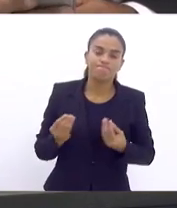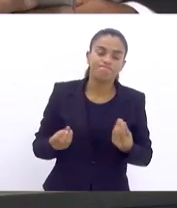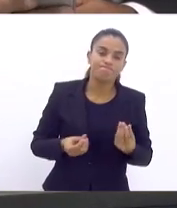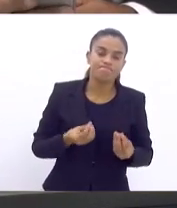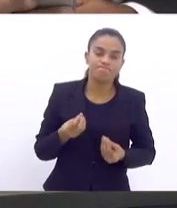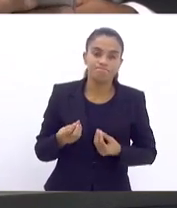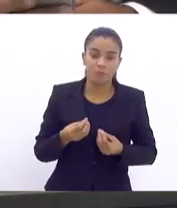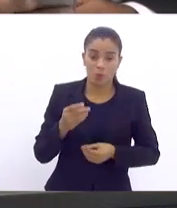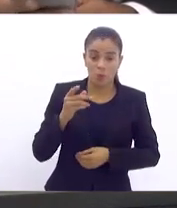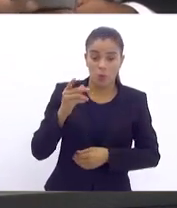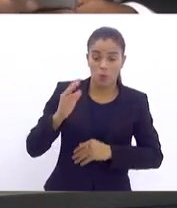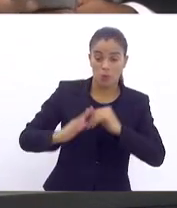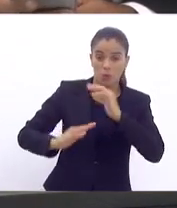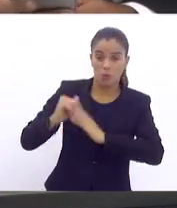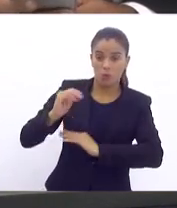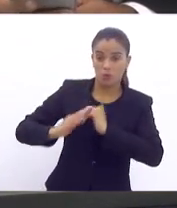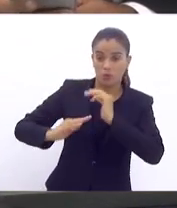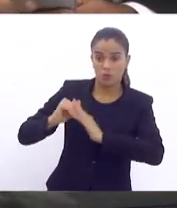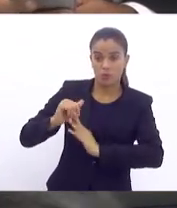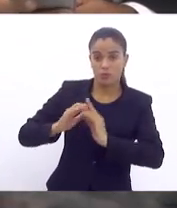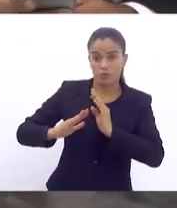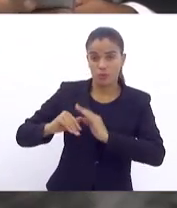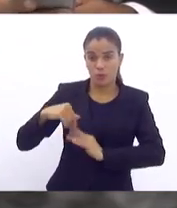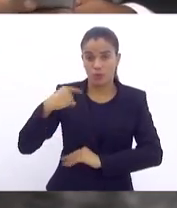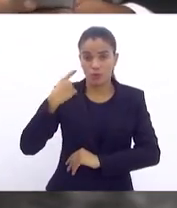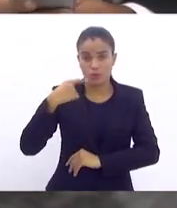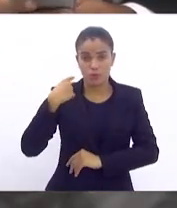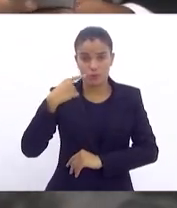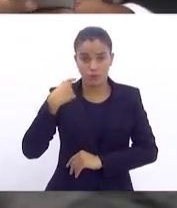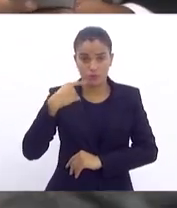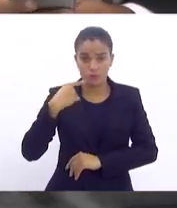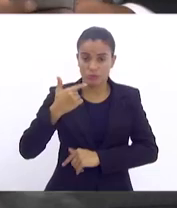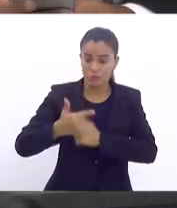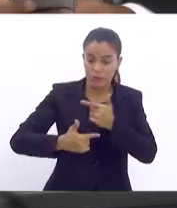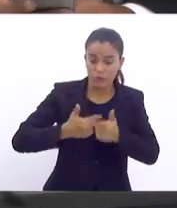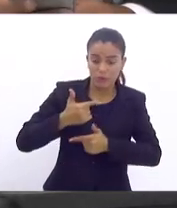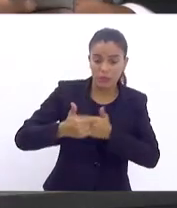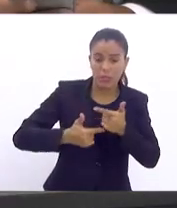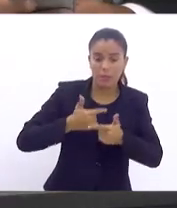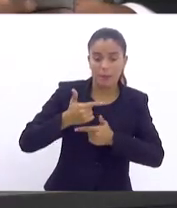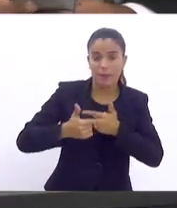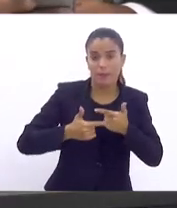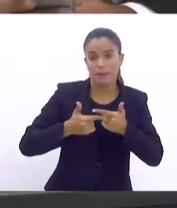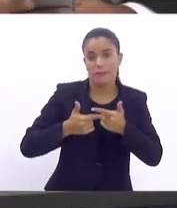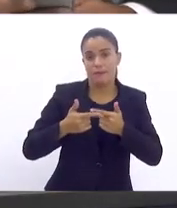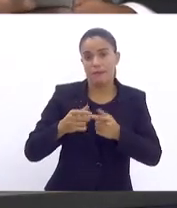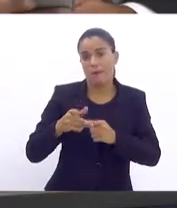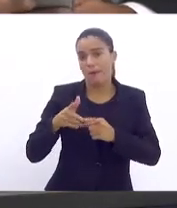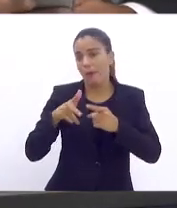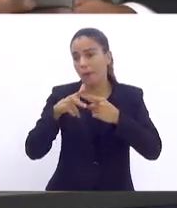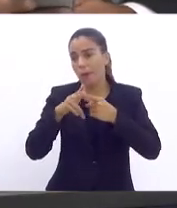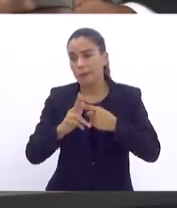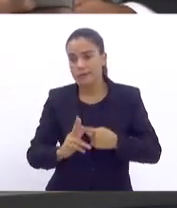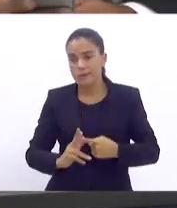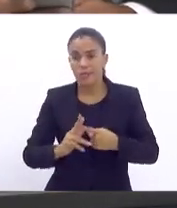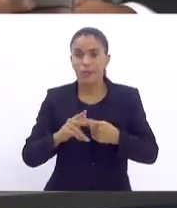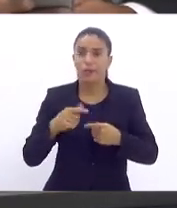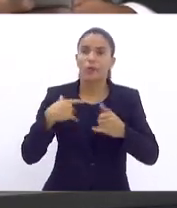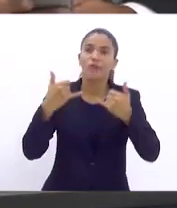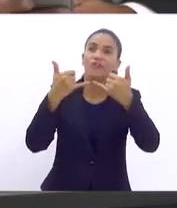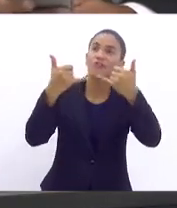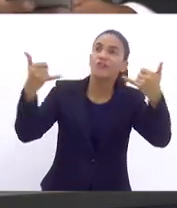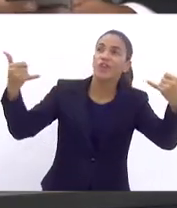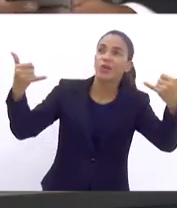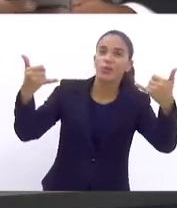os profissionais que fazem serviços para conserto de fio